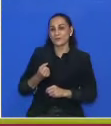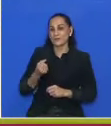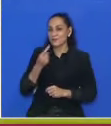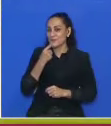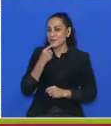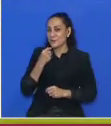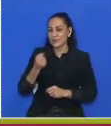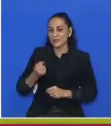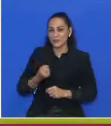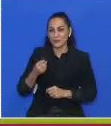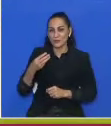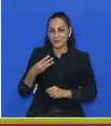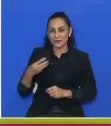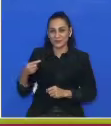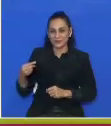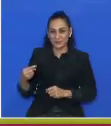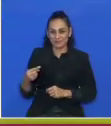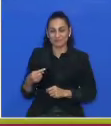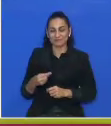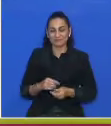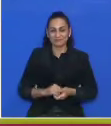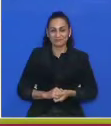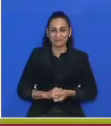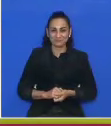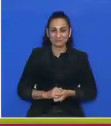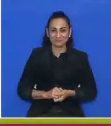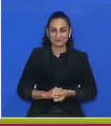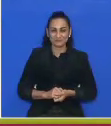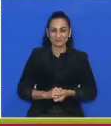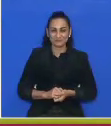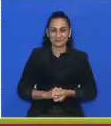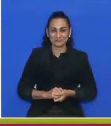número 31. Vermelha, 31.